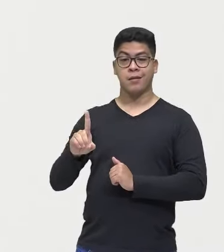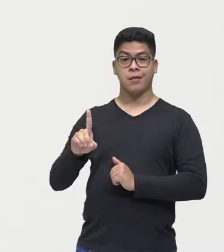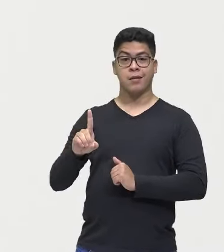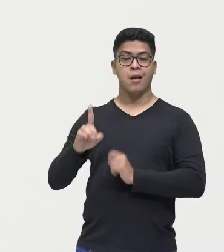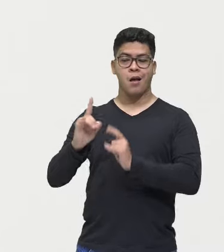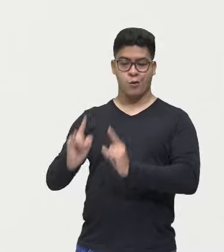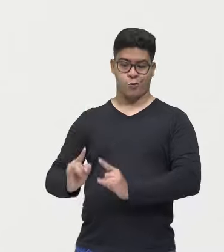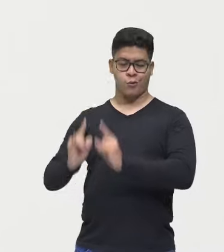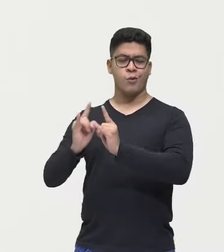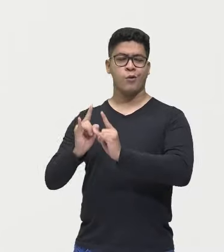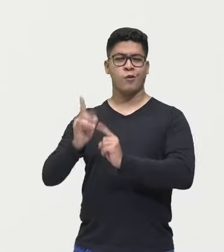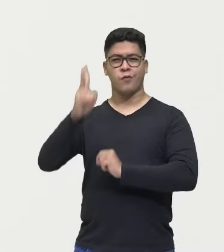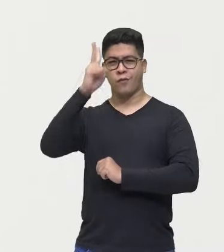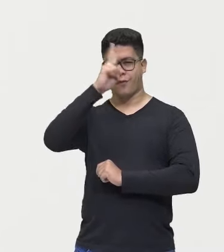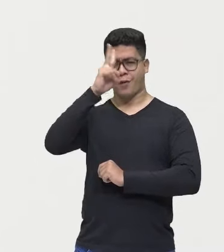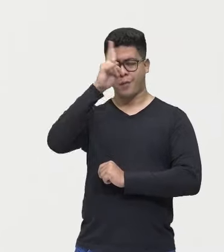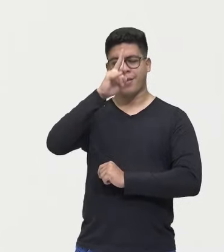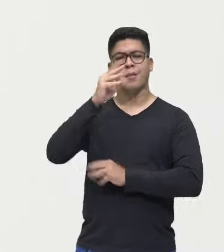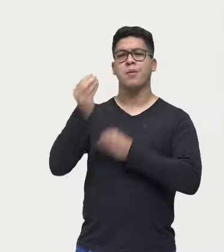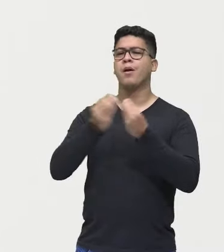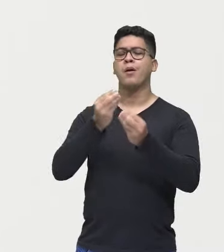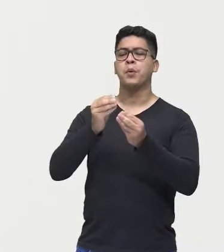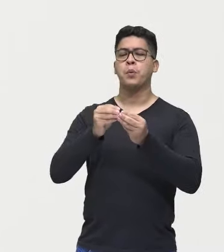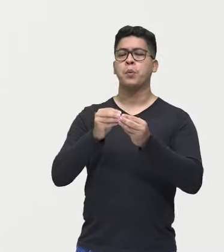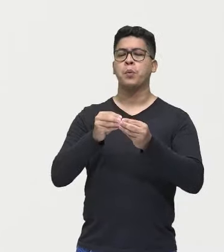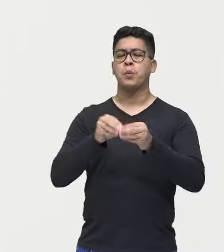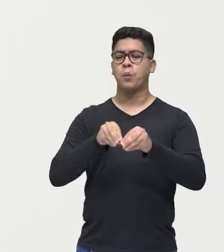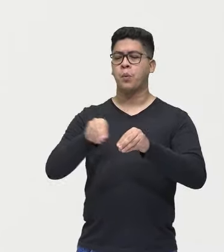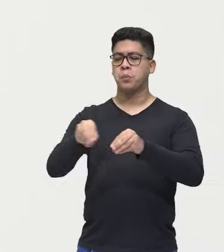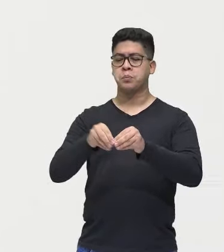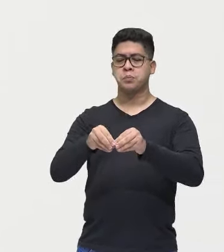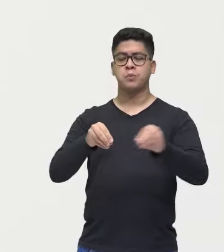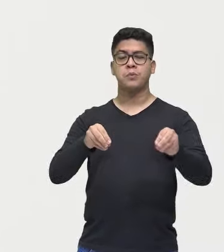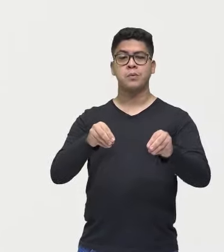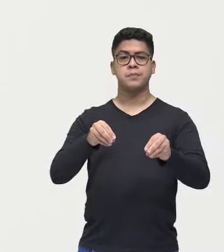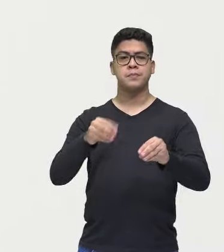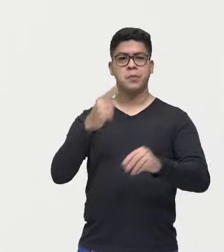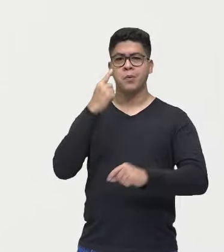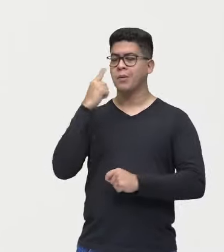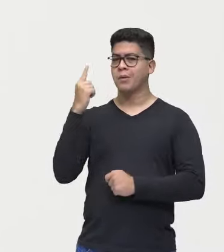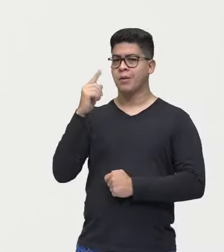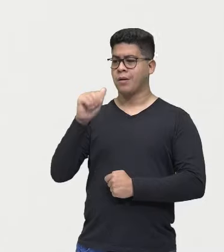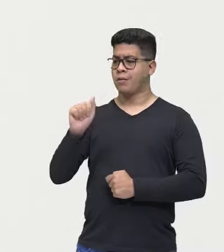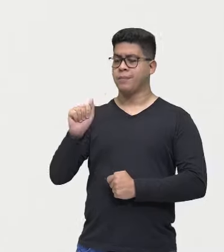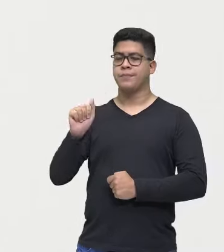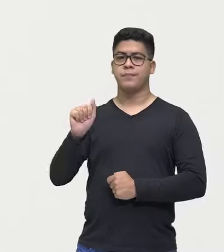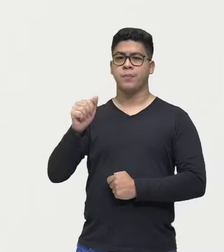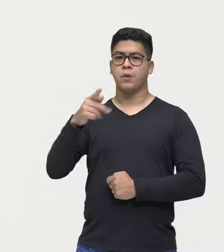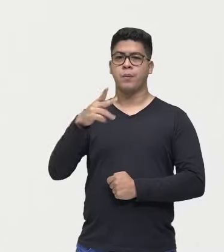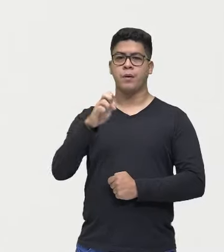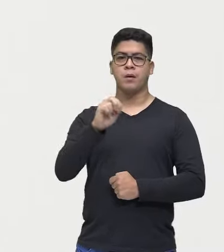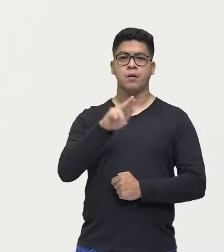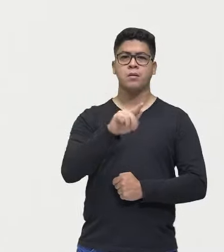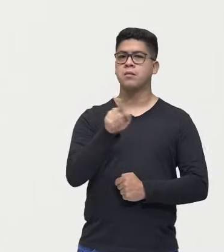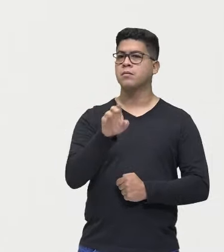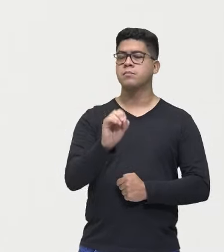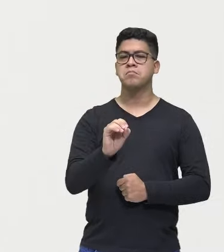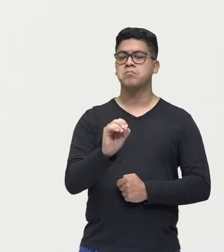vamos relembrar o movimento de cada um. Primeiro, o peão. O peão ele movimenta para